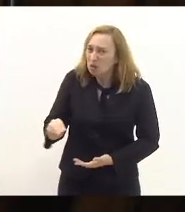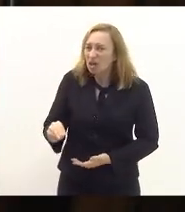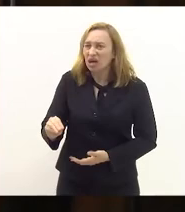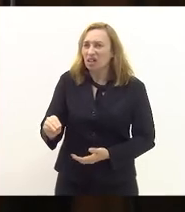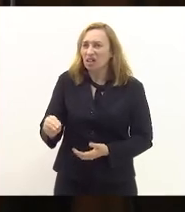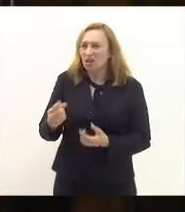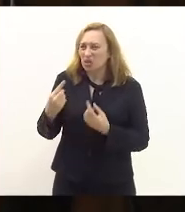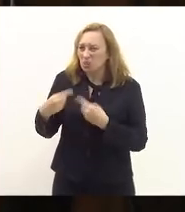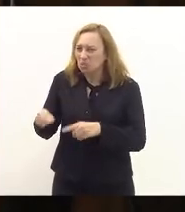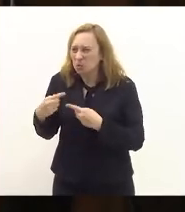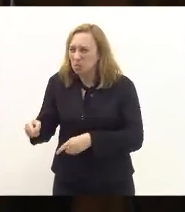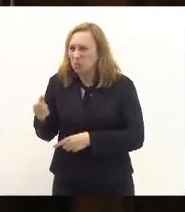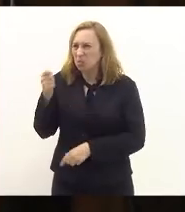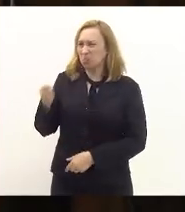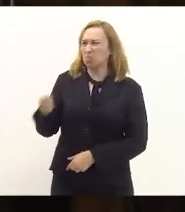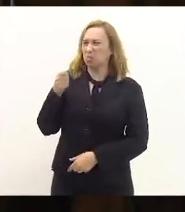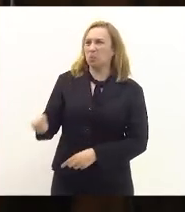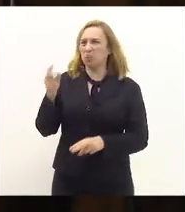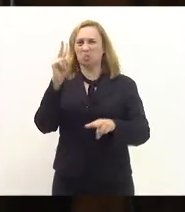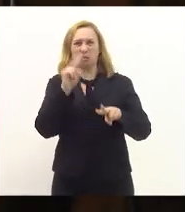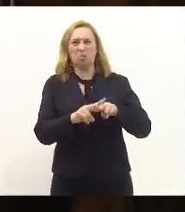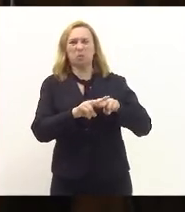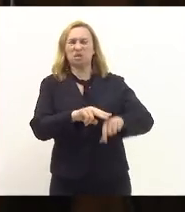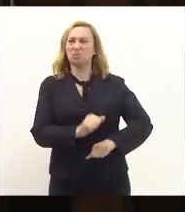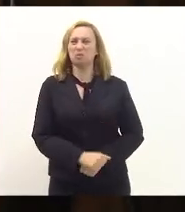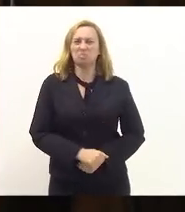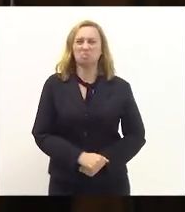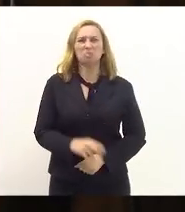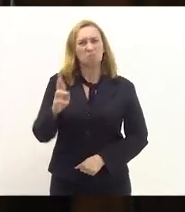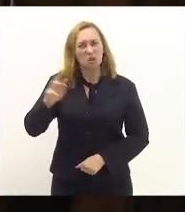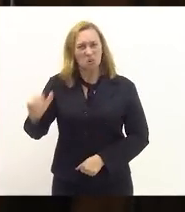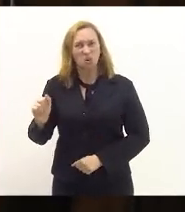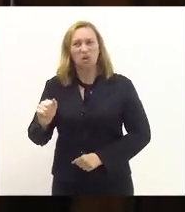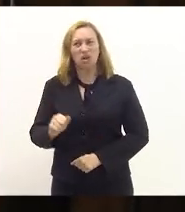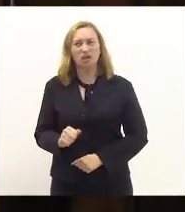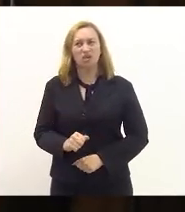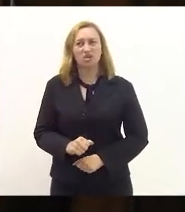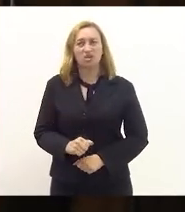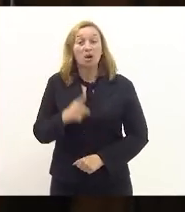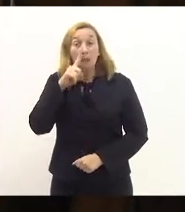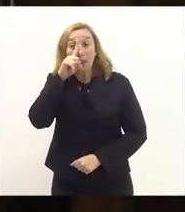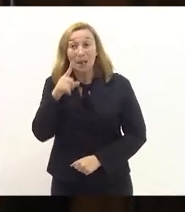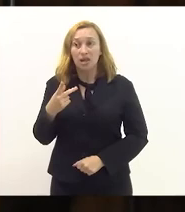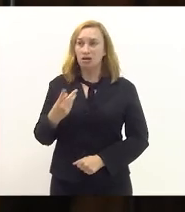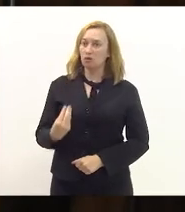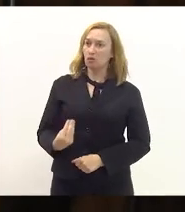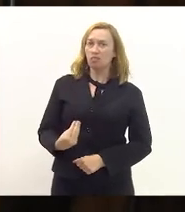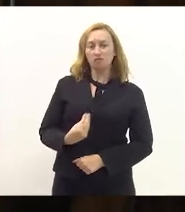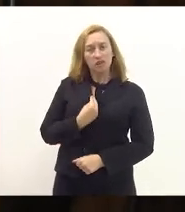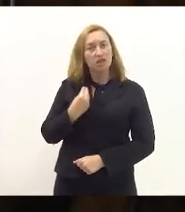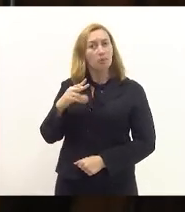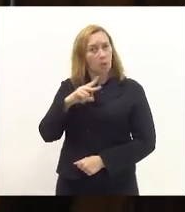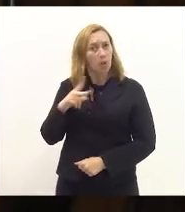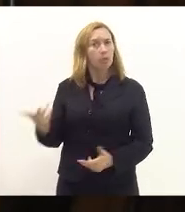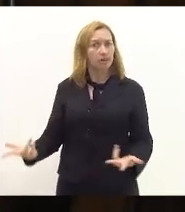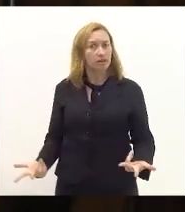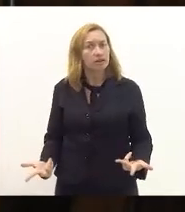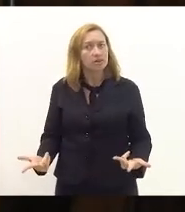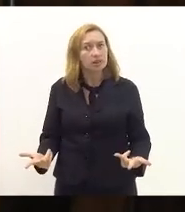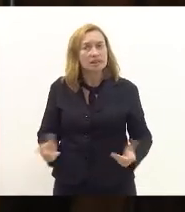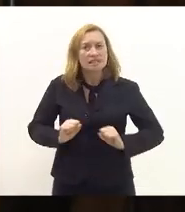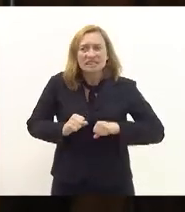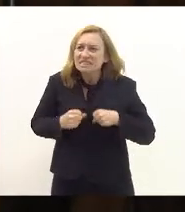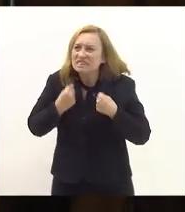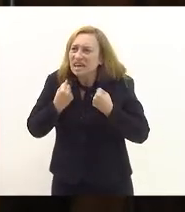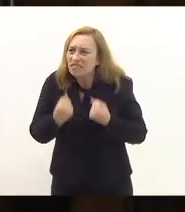da ditadura, da prisão, Brizola, colocando em risco sua própria vida, defende